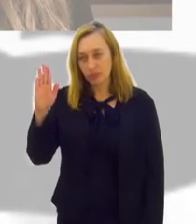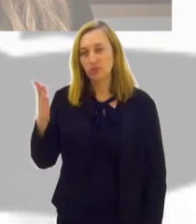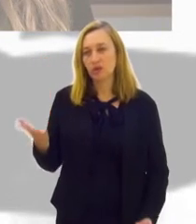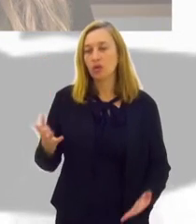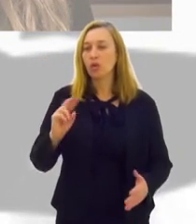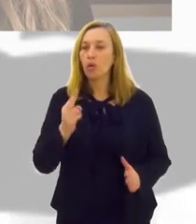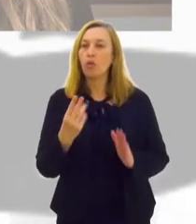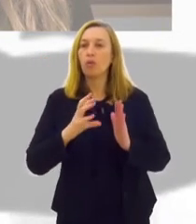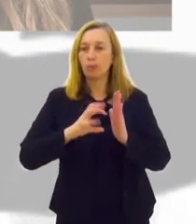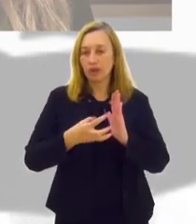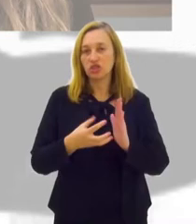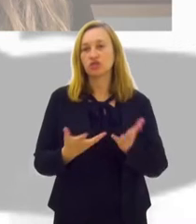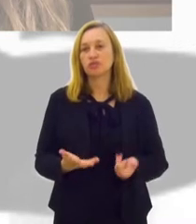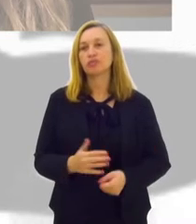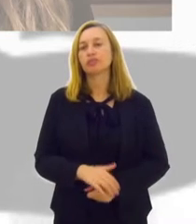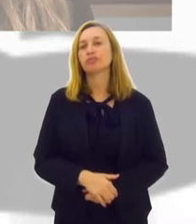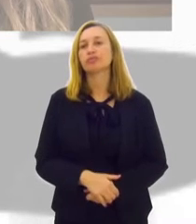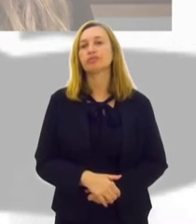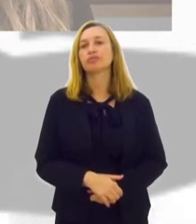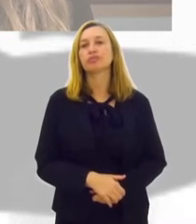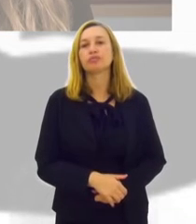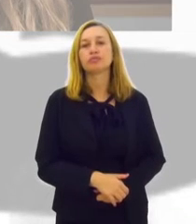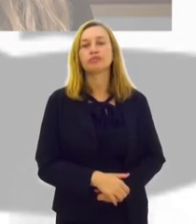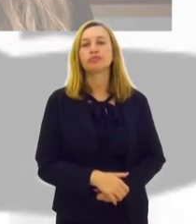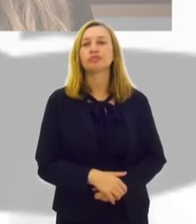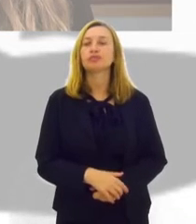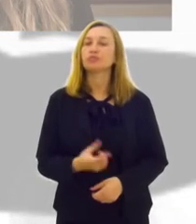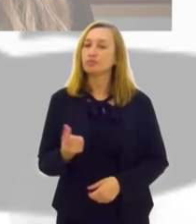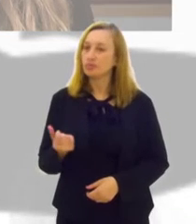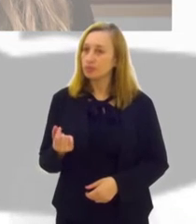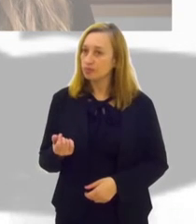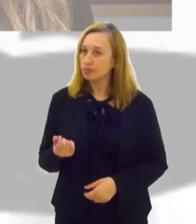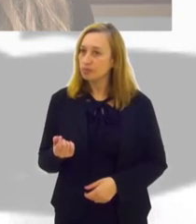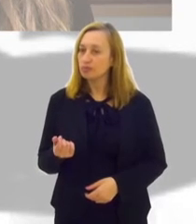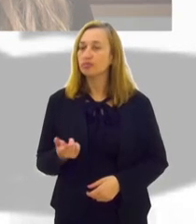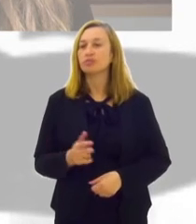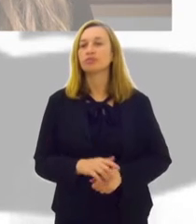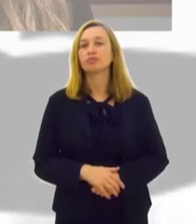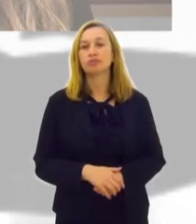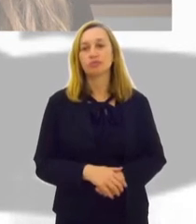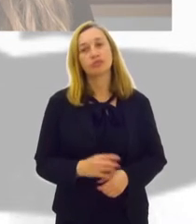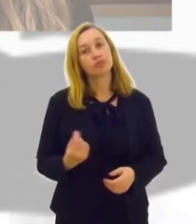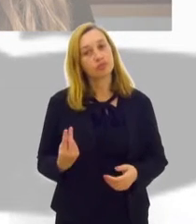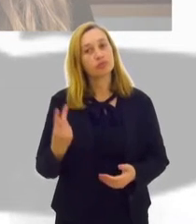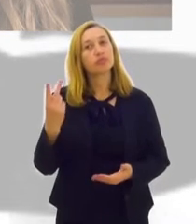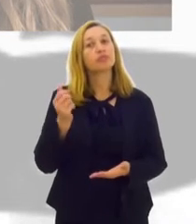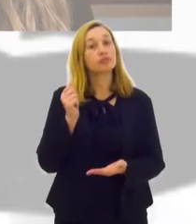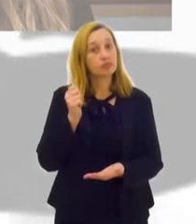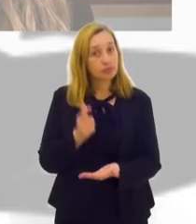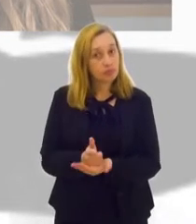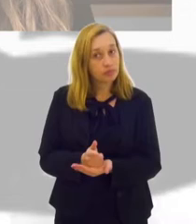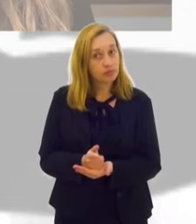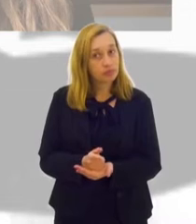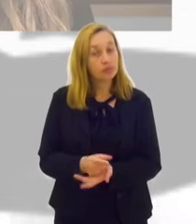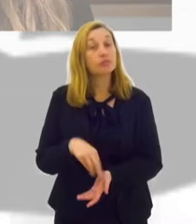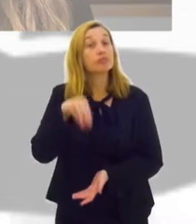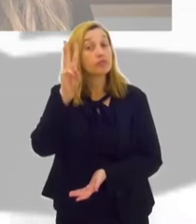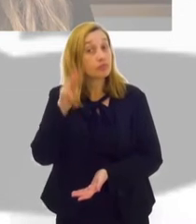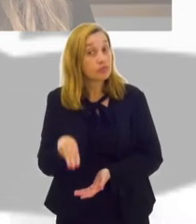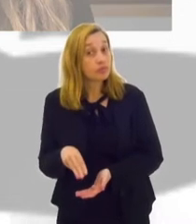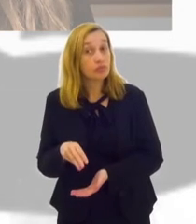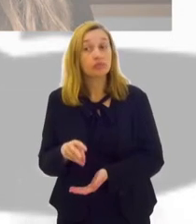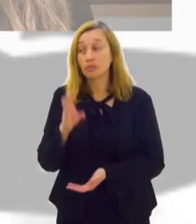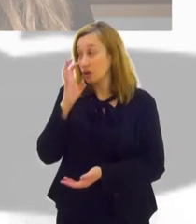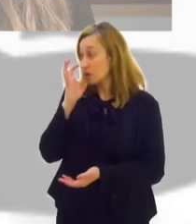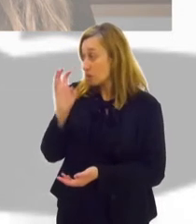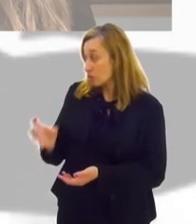foi atacado, do partido que foi atacado. E os custos para esse impulsionamento vão ser pagos por